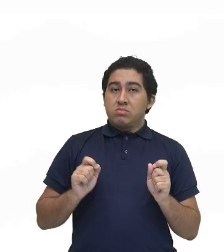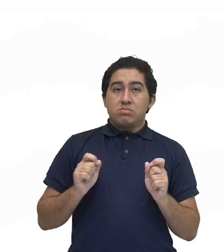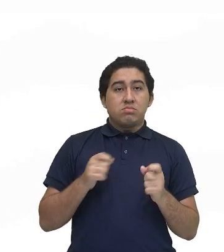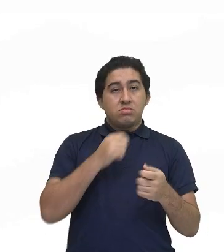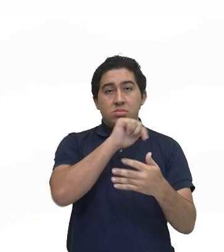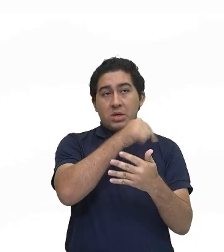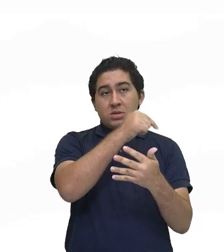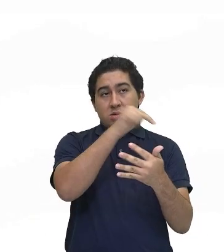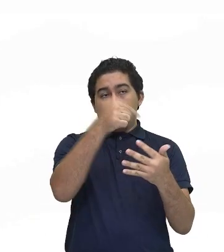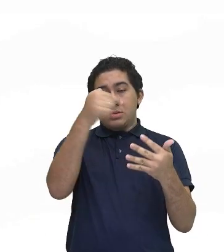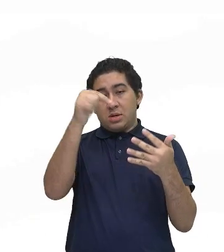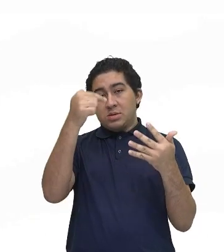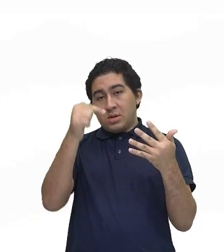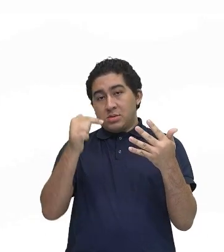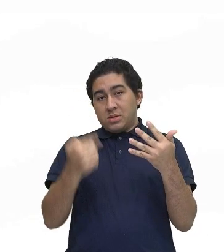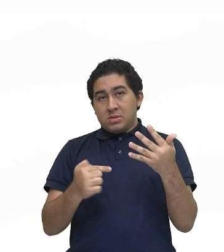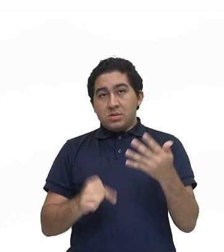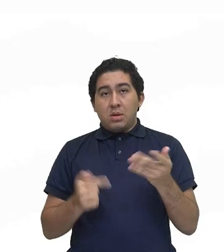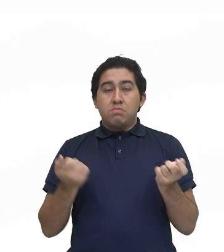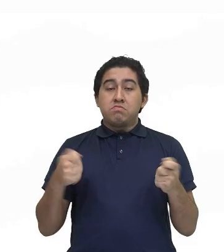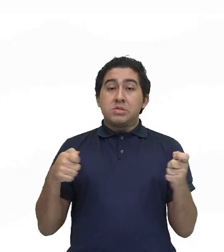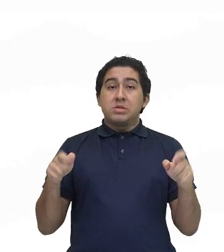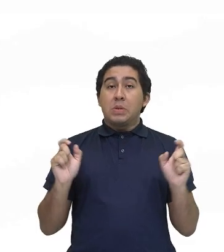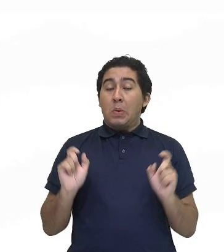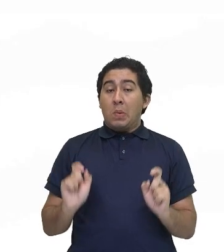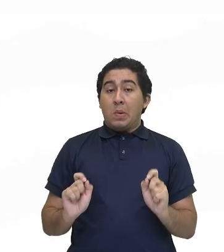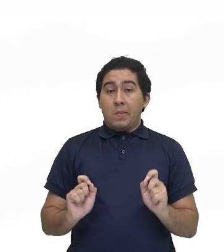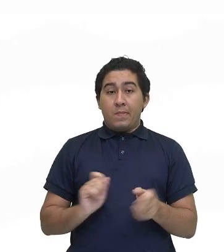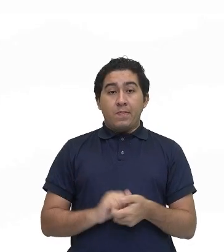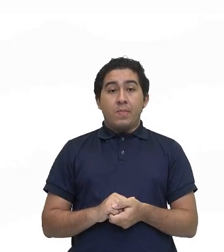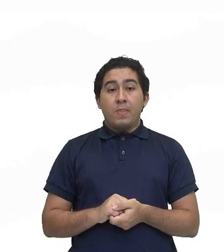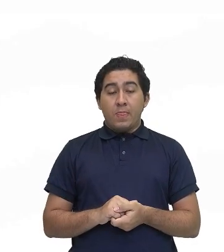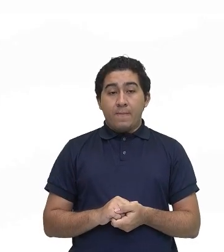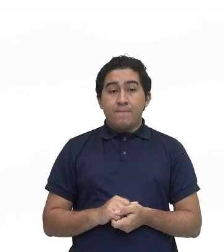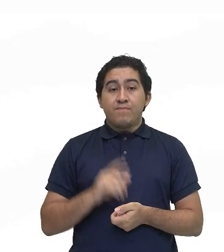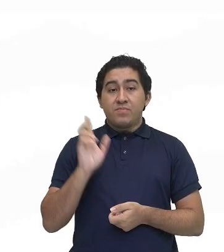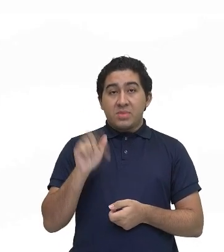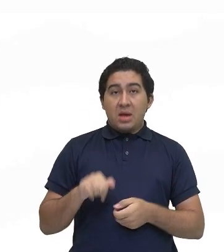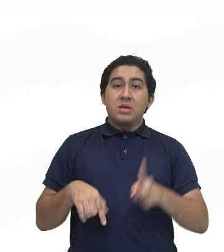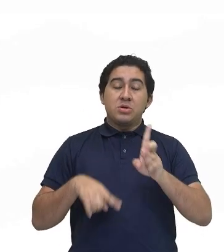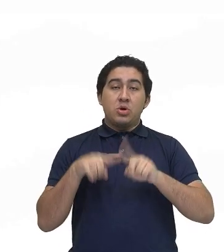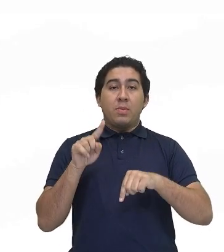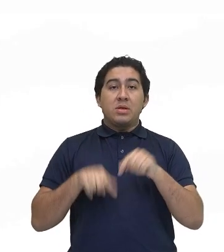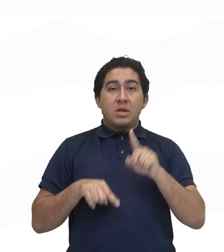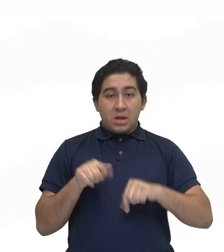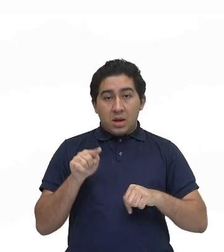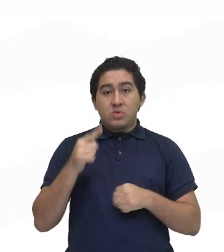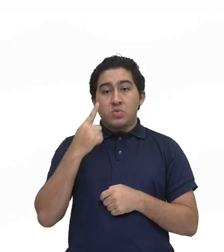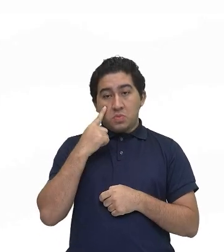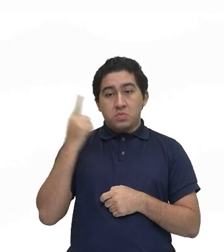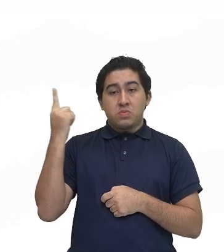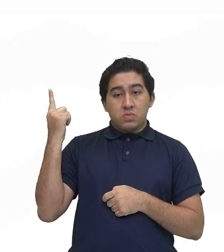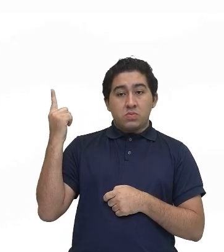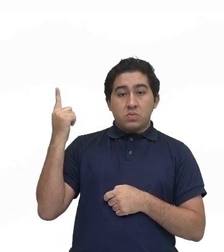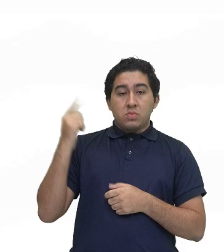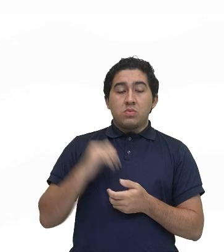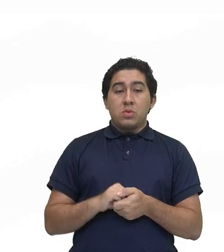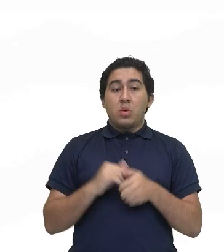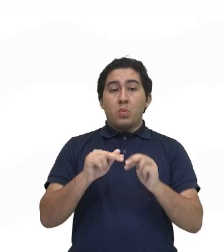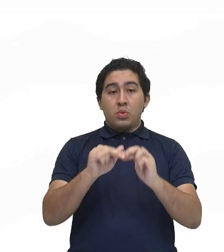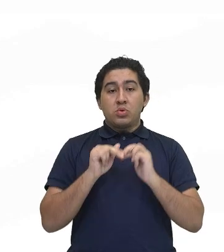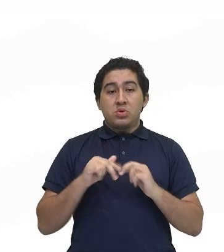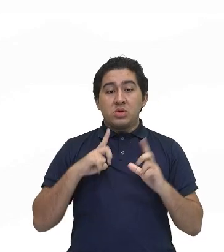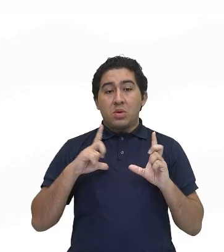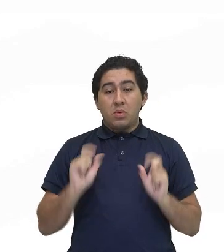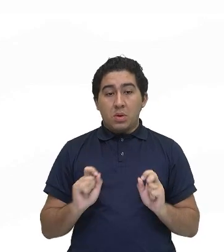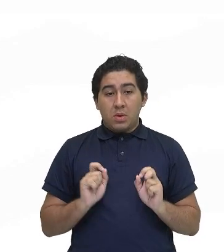estrelas, asteroides, necessito aí desses aparelhos, desses instrumentos. Logo, nós temos